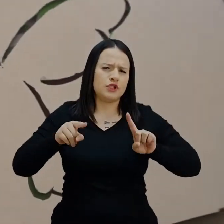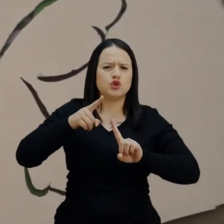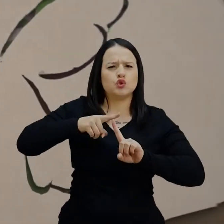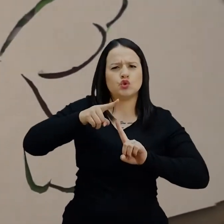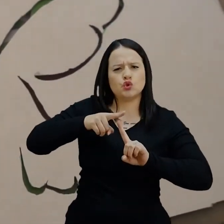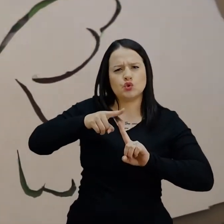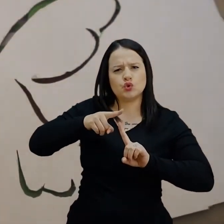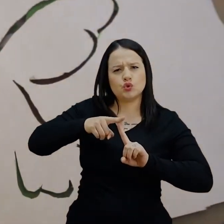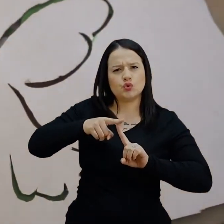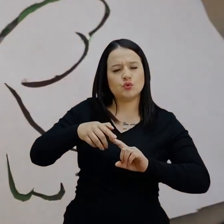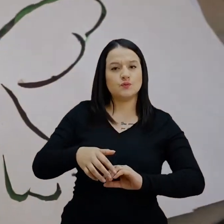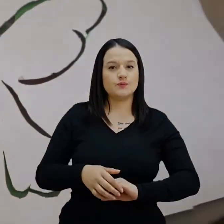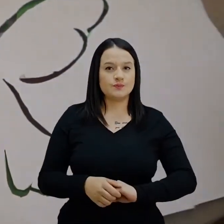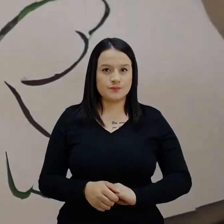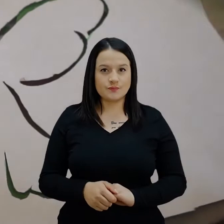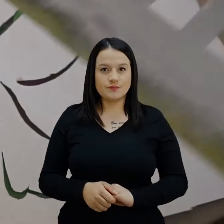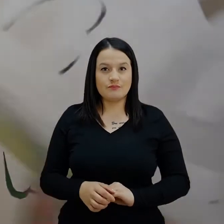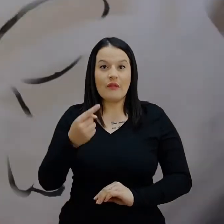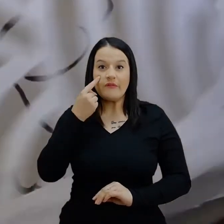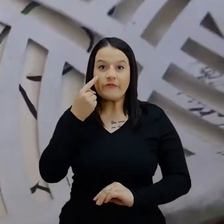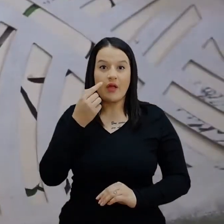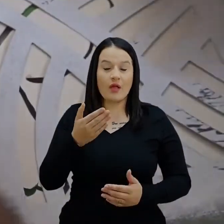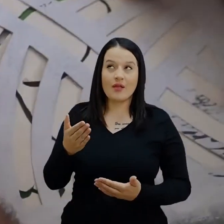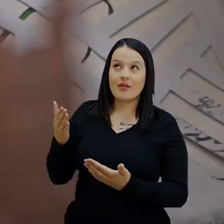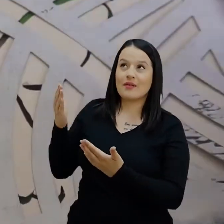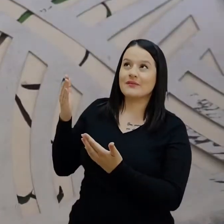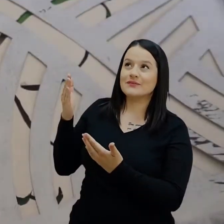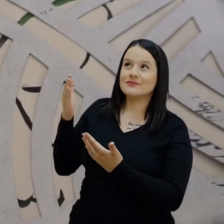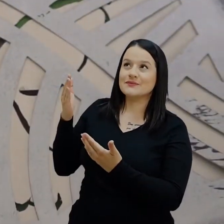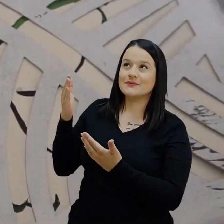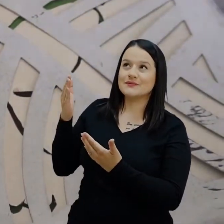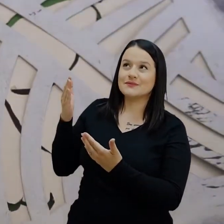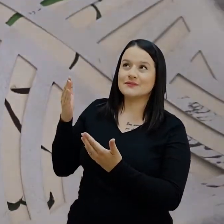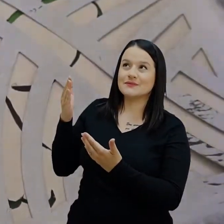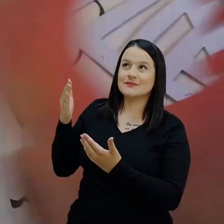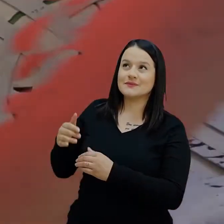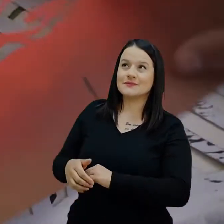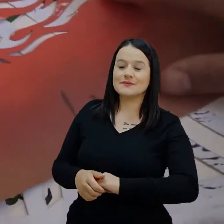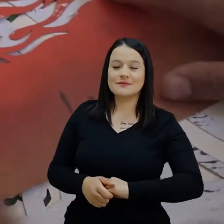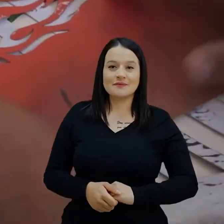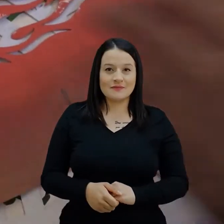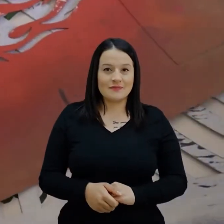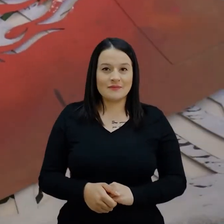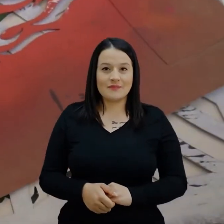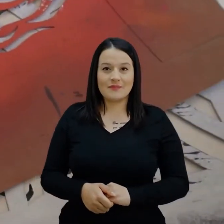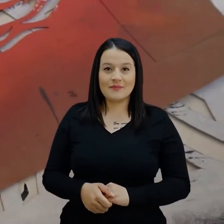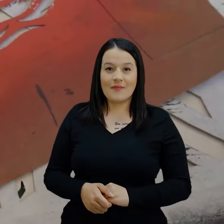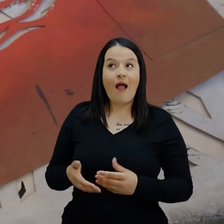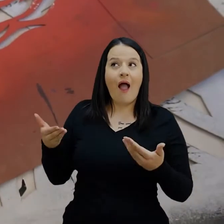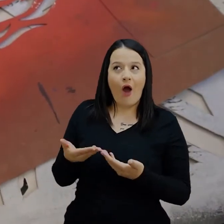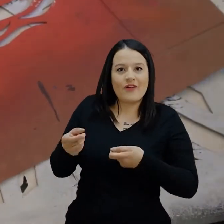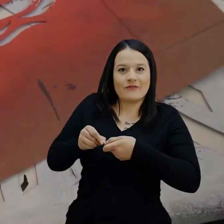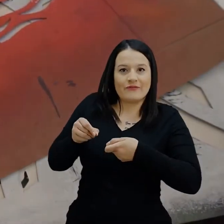mais complexo, mais detalhado, mas... Aqui são alguns exemplos de